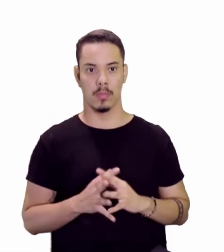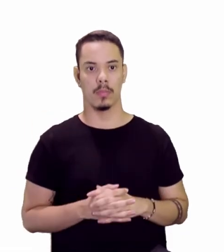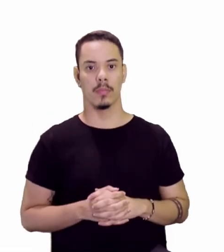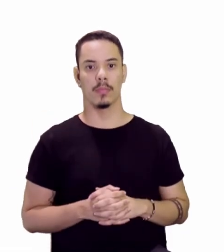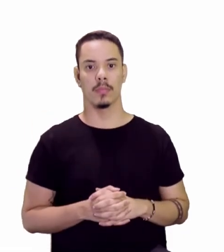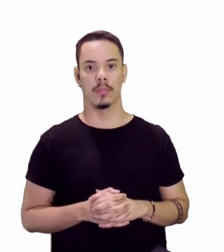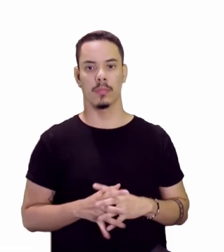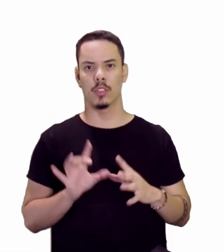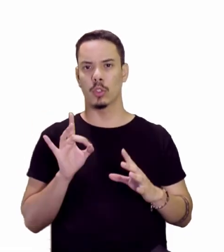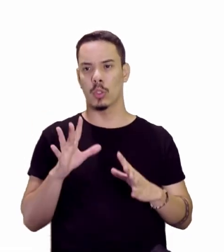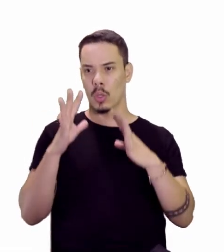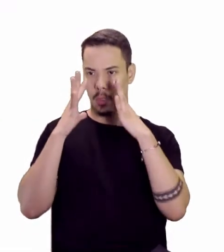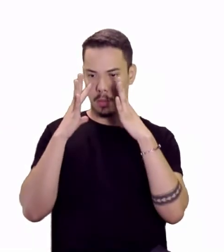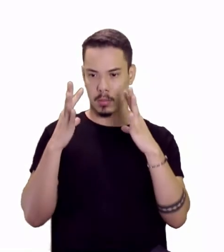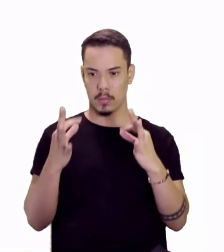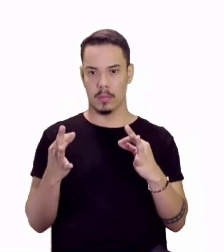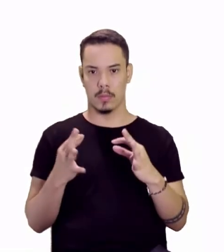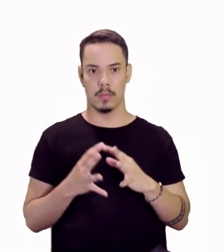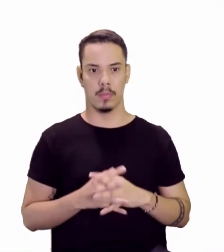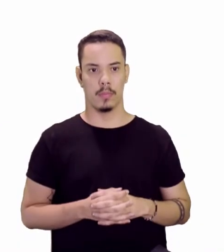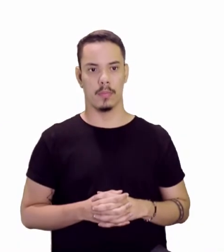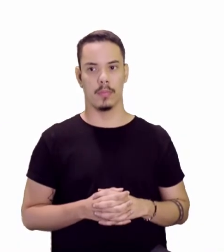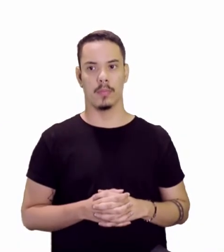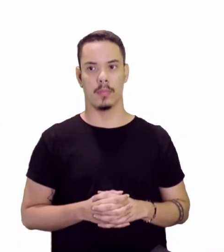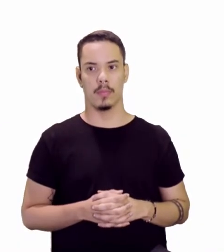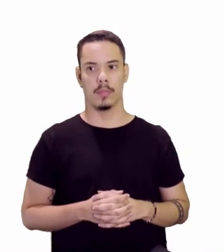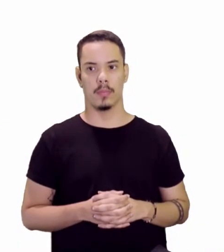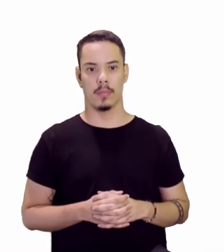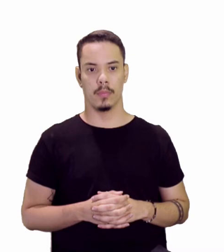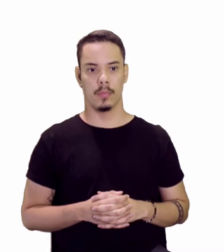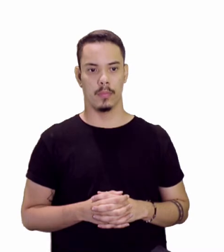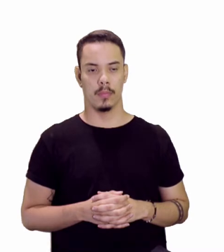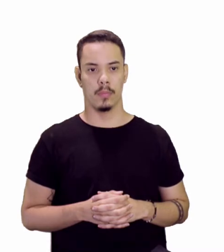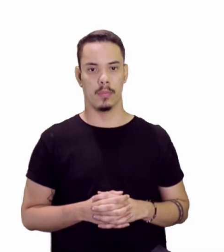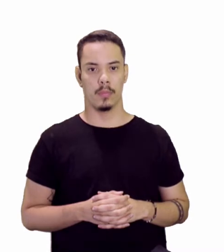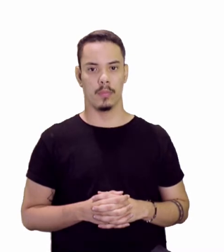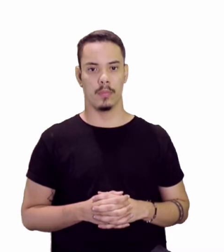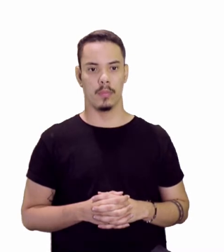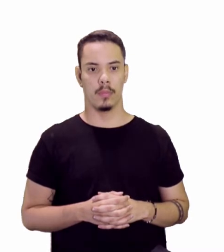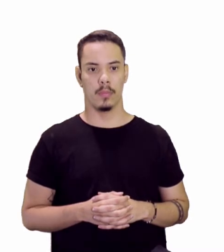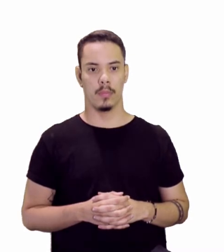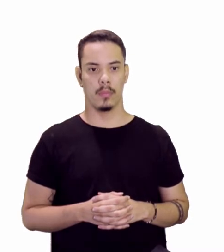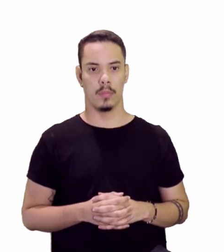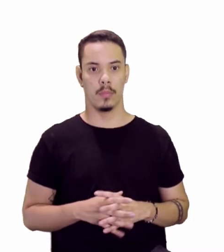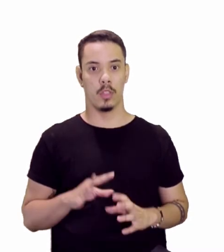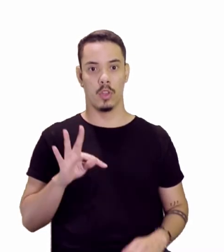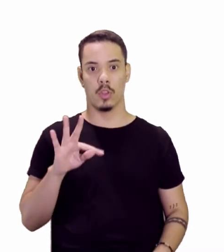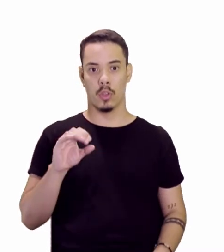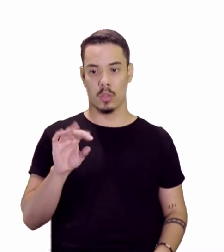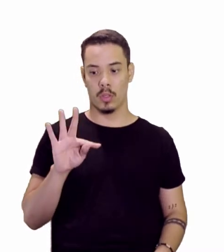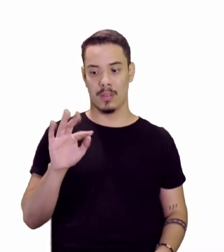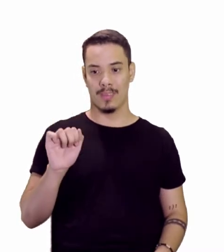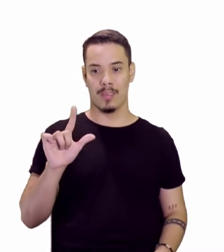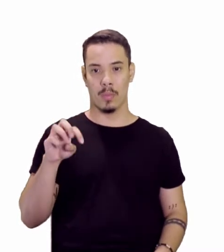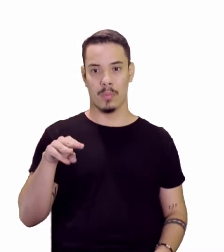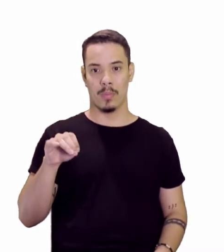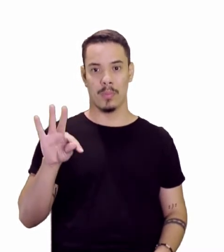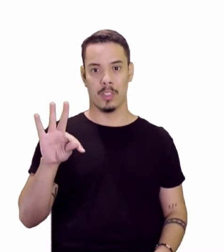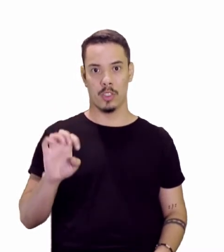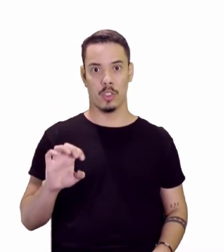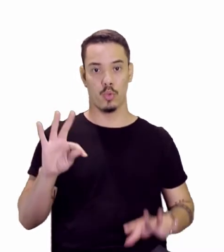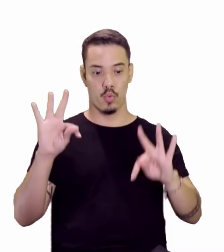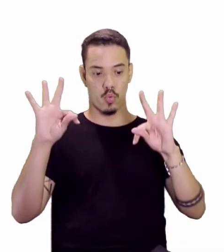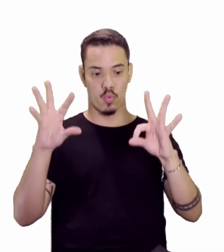prestar bastante atenção. Ó, tá aqui, ó. São totalmente mergulhadas, quer dizer, as duas estão